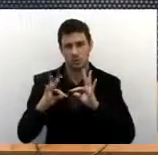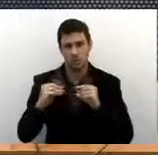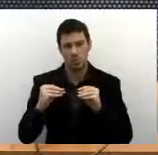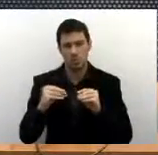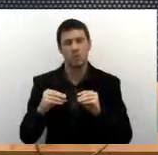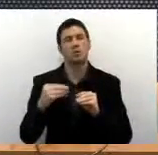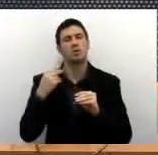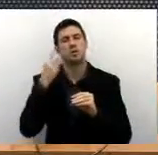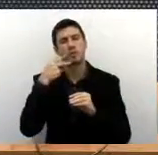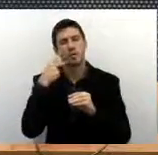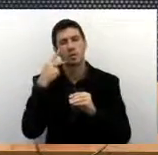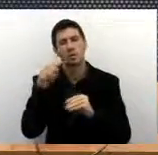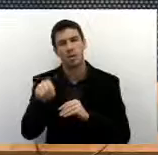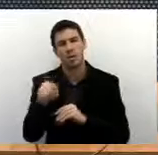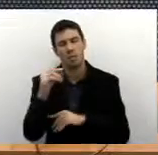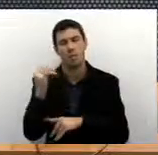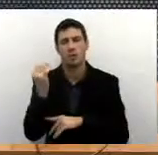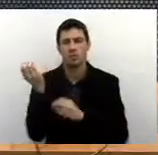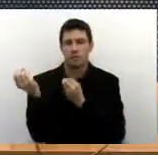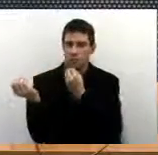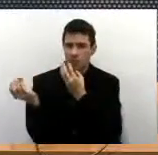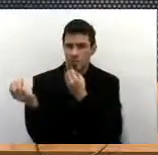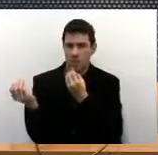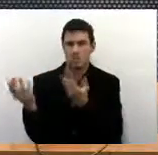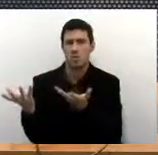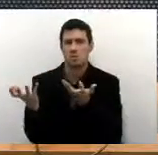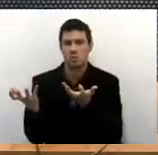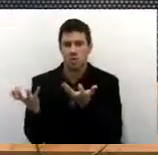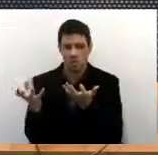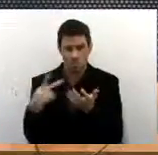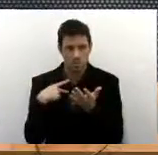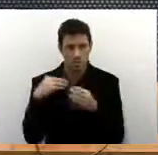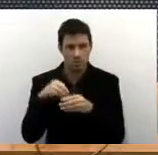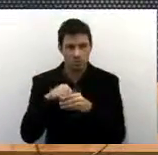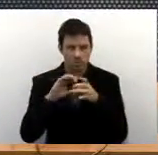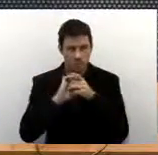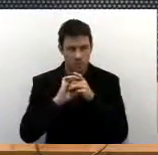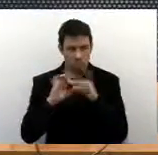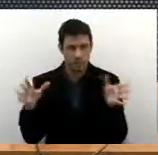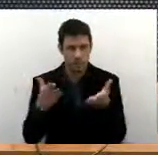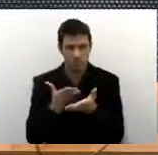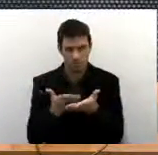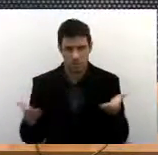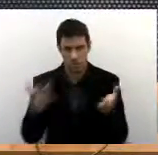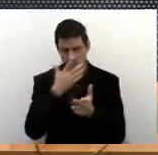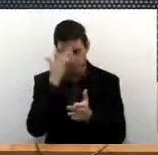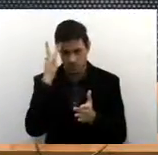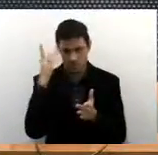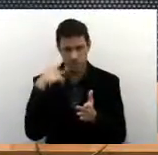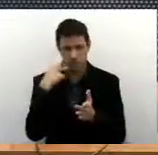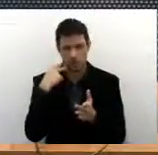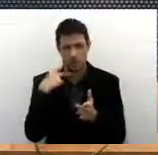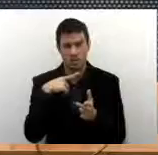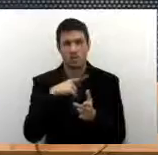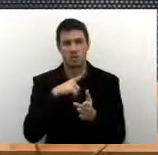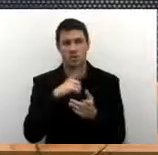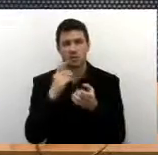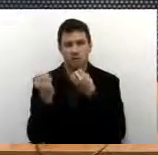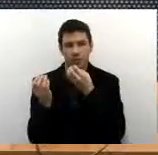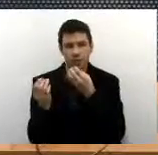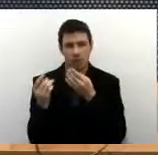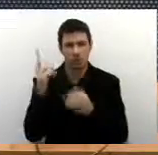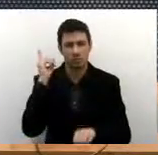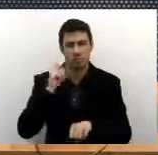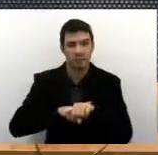vereador. É uma informação que eu quero colocar à disposição do vereador, que ele tenha essa informação de